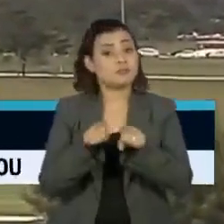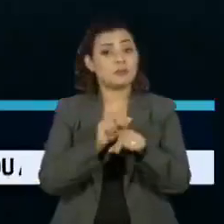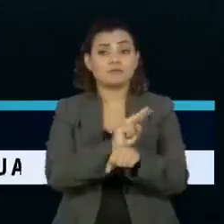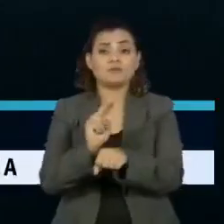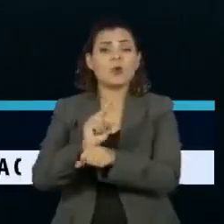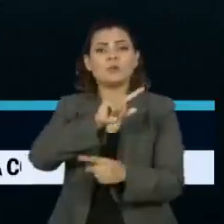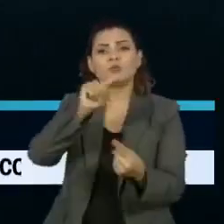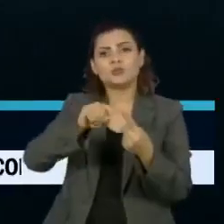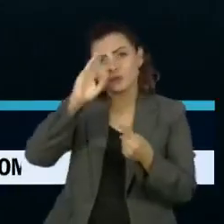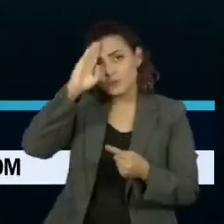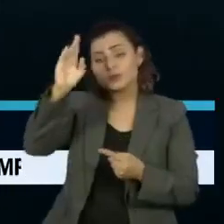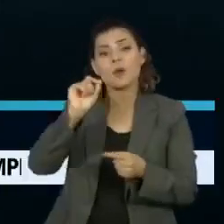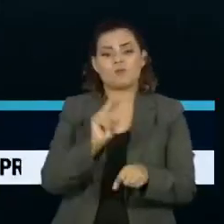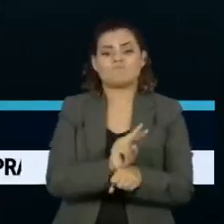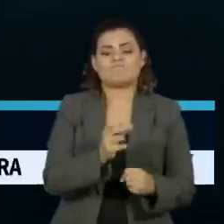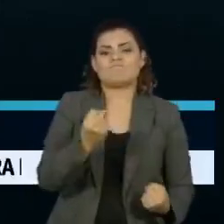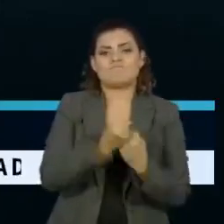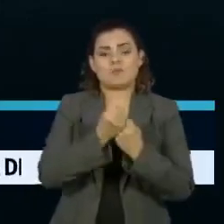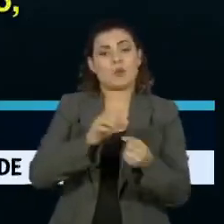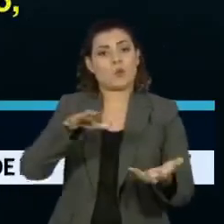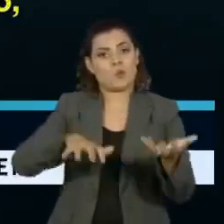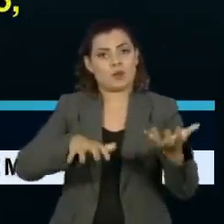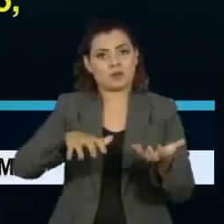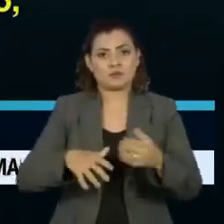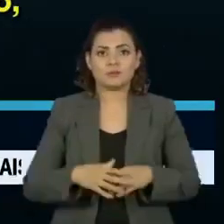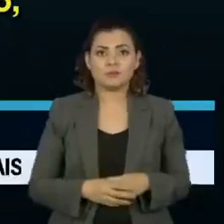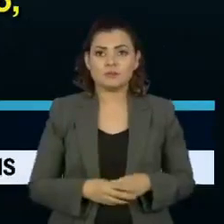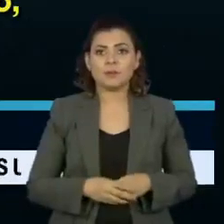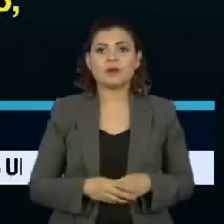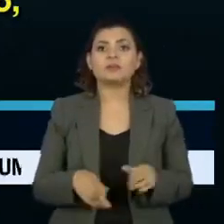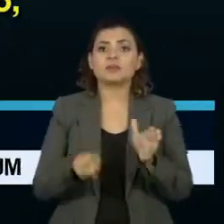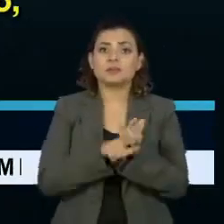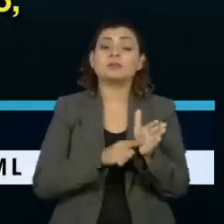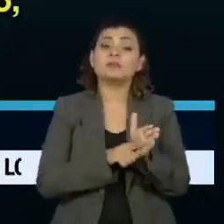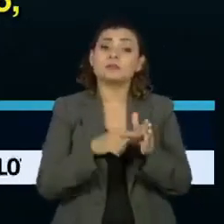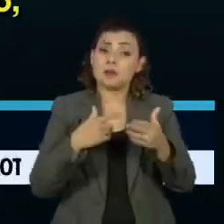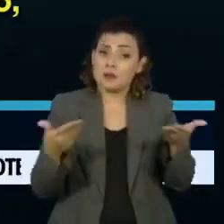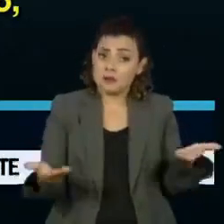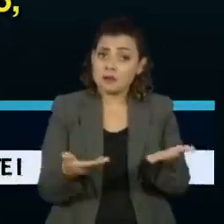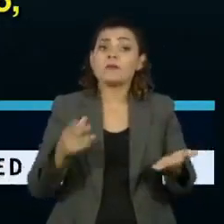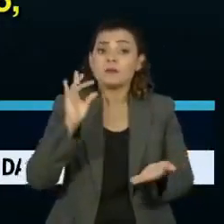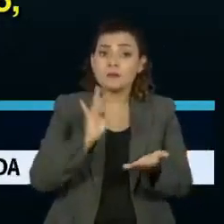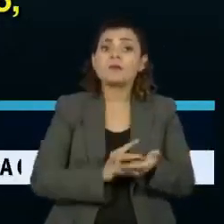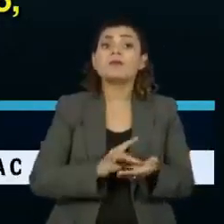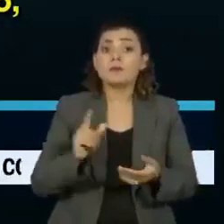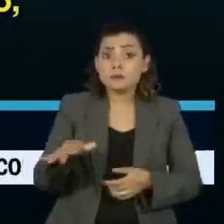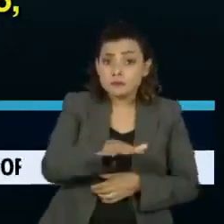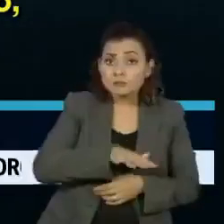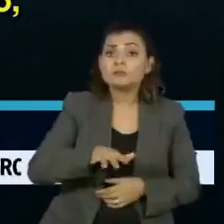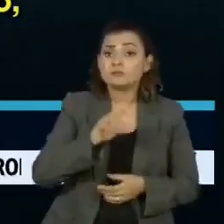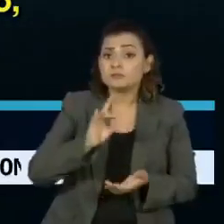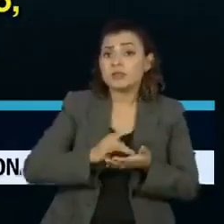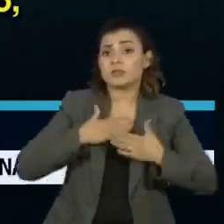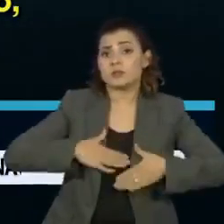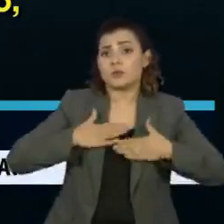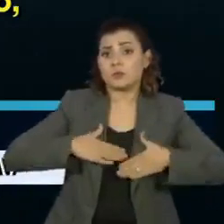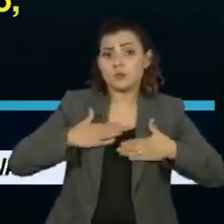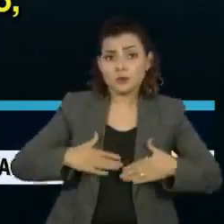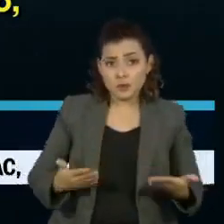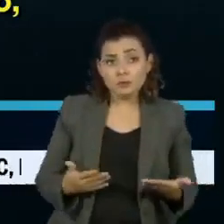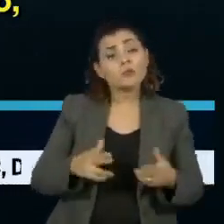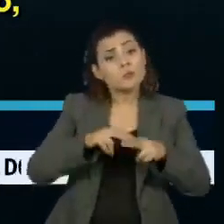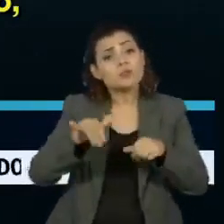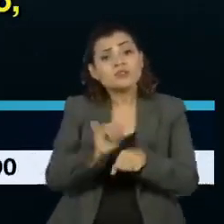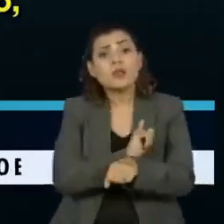objetivo claro de fortalecer a sua base no Congresso Nacional. E a gente vai continuar com o espírito tranquilo,